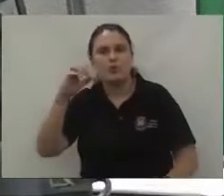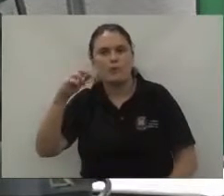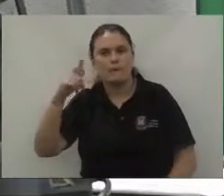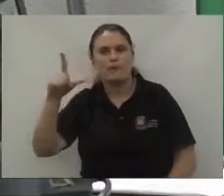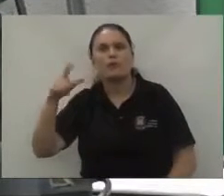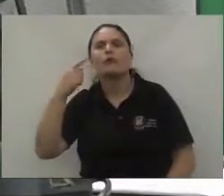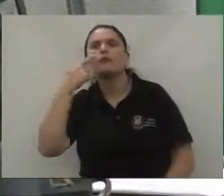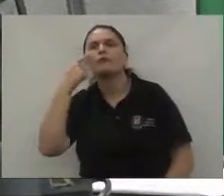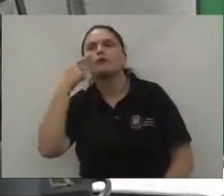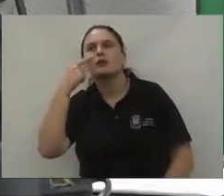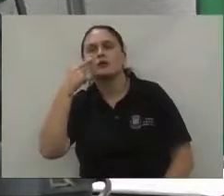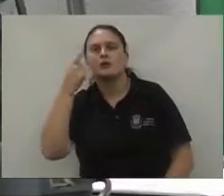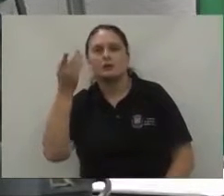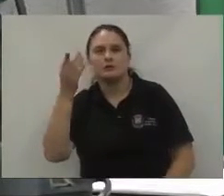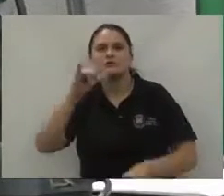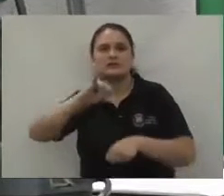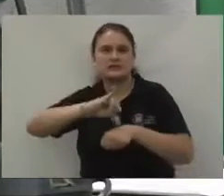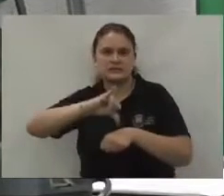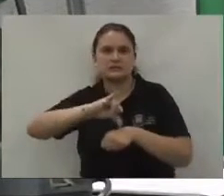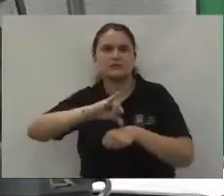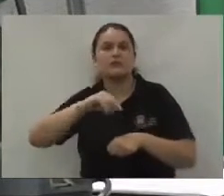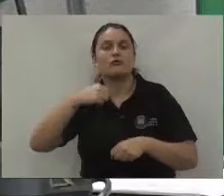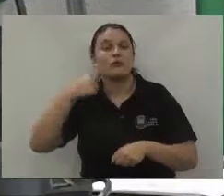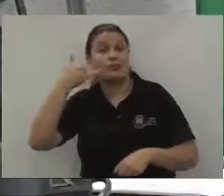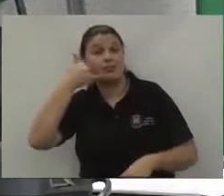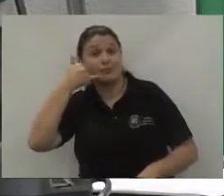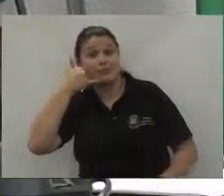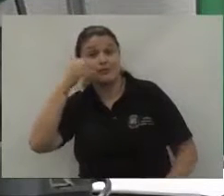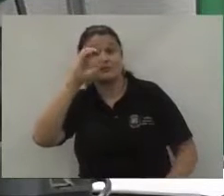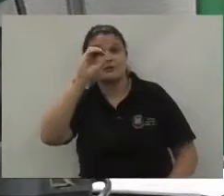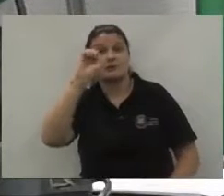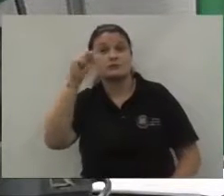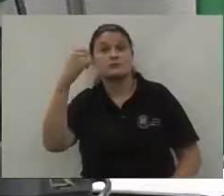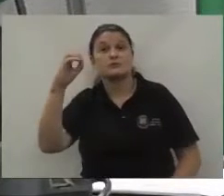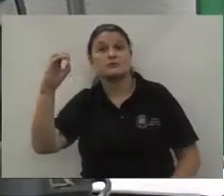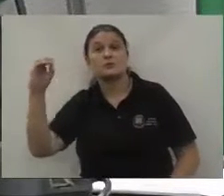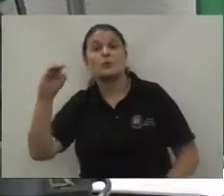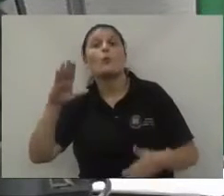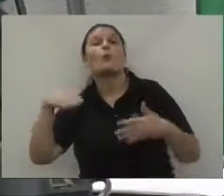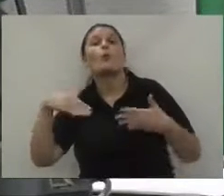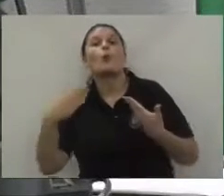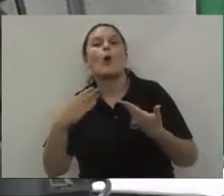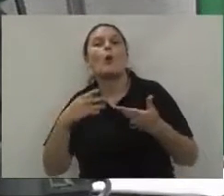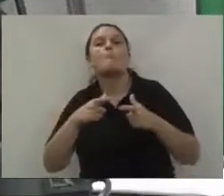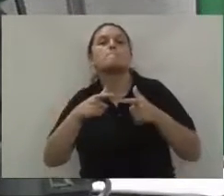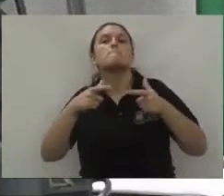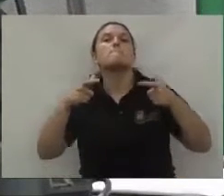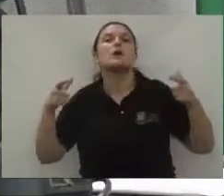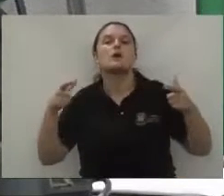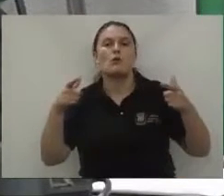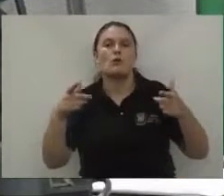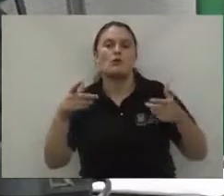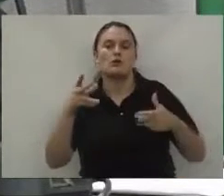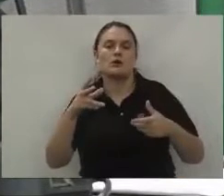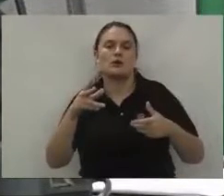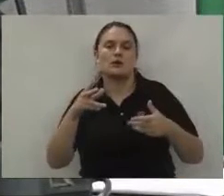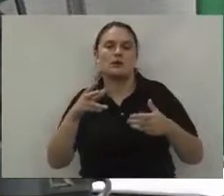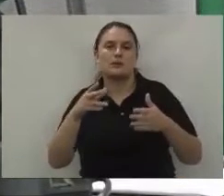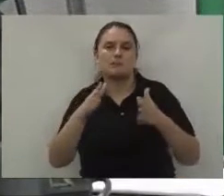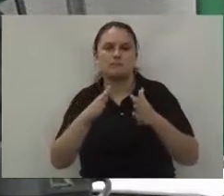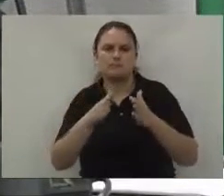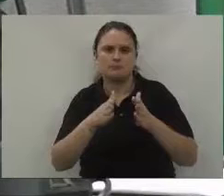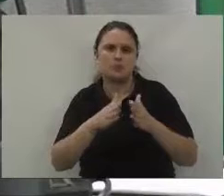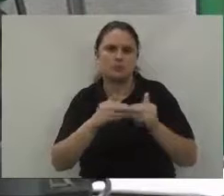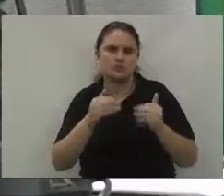lá no centro, no 0800 da Copel, quais que são as maiores demandas, porque isso requer o